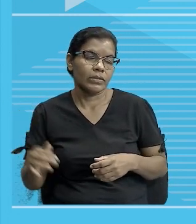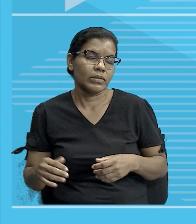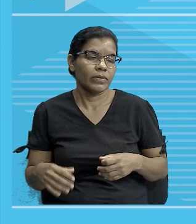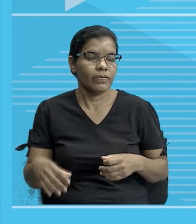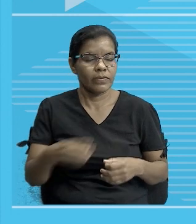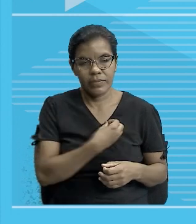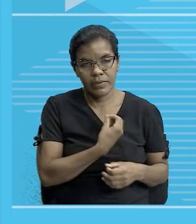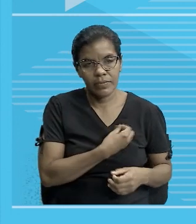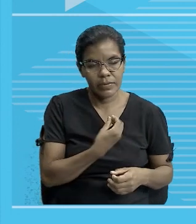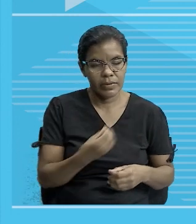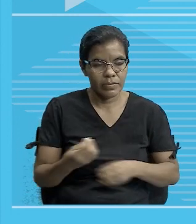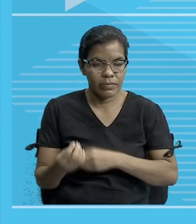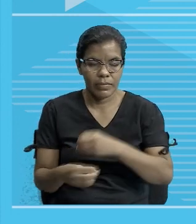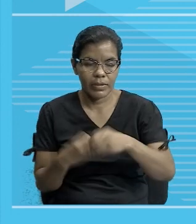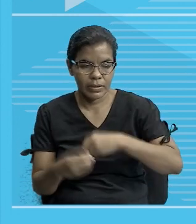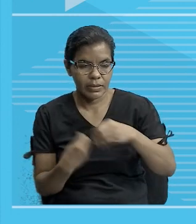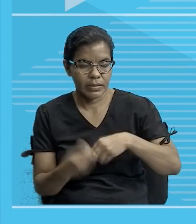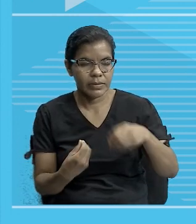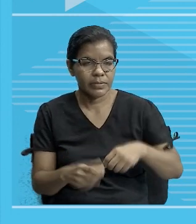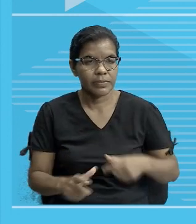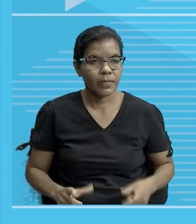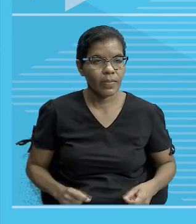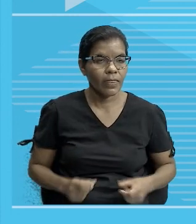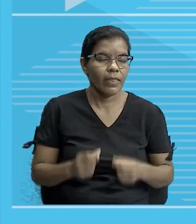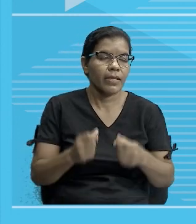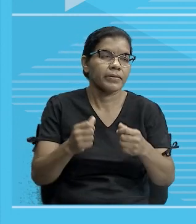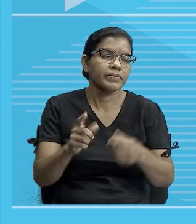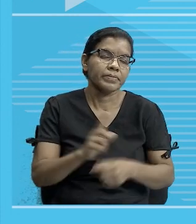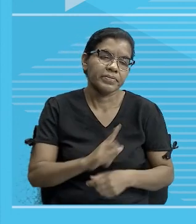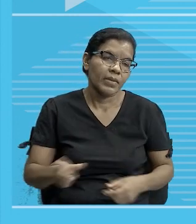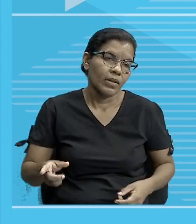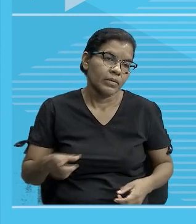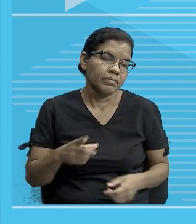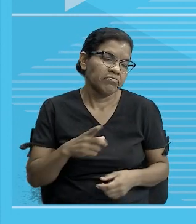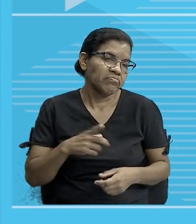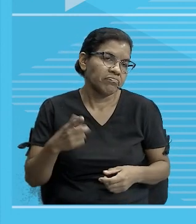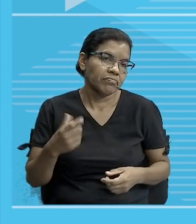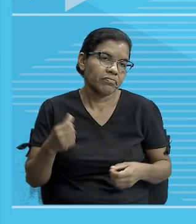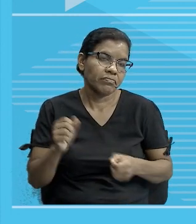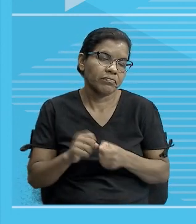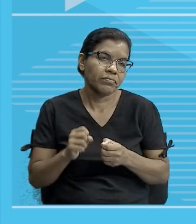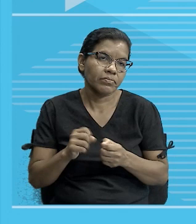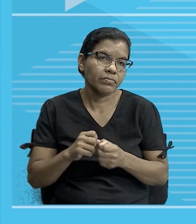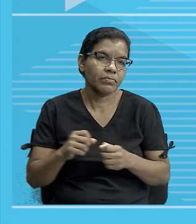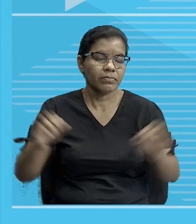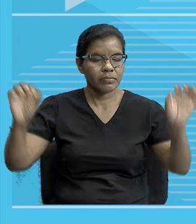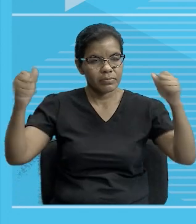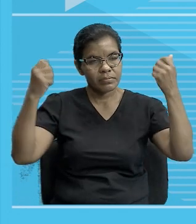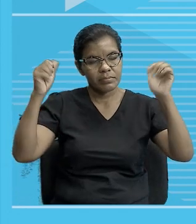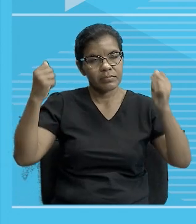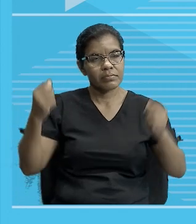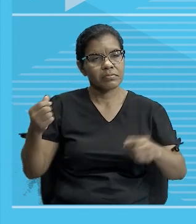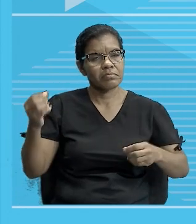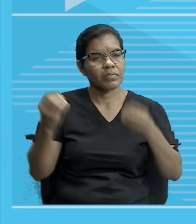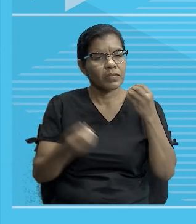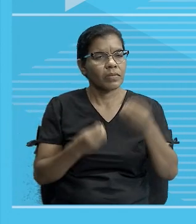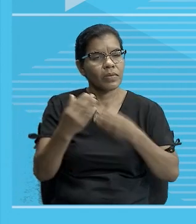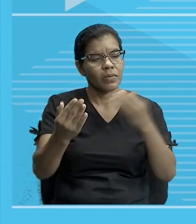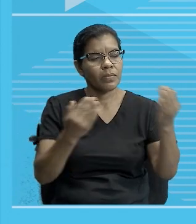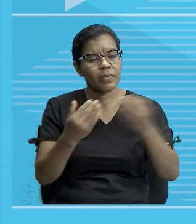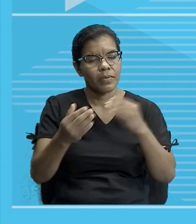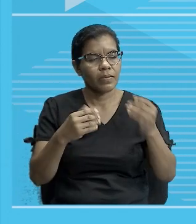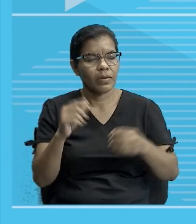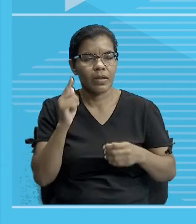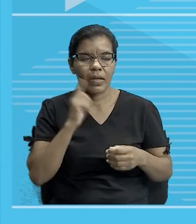A França não tinha produção industrial como a Inglaterra tinha. Não tem a produção agrícola à altura, o preço